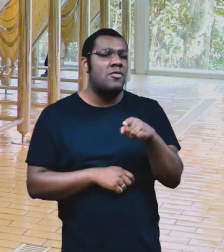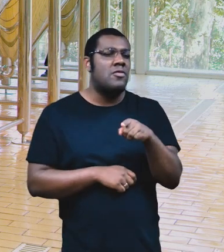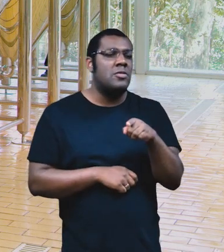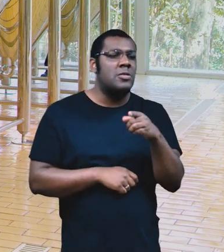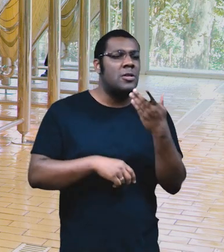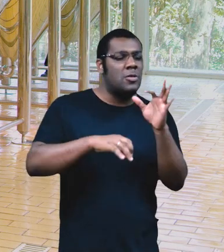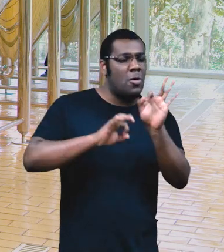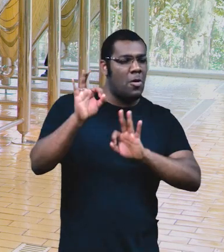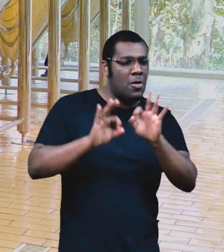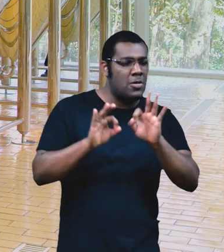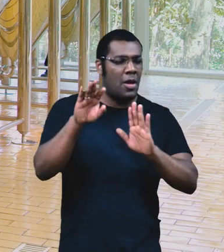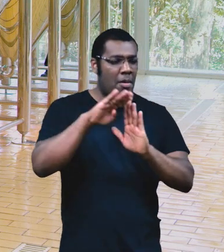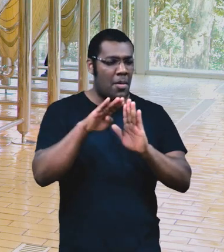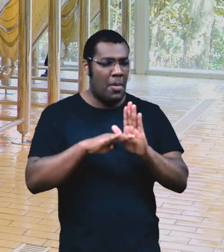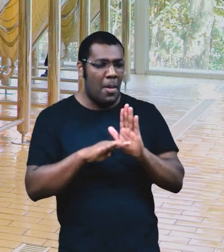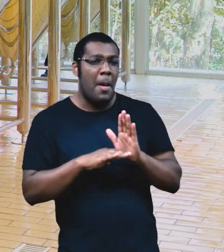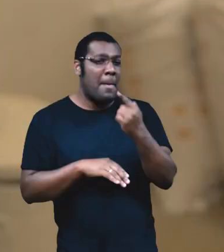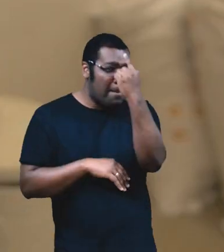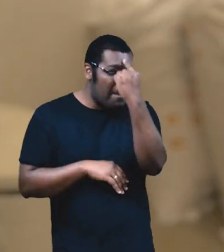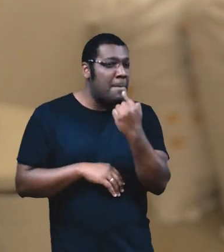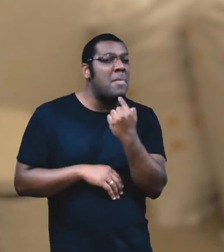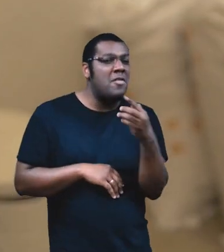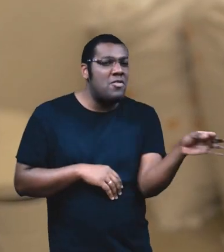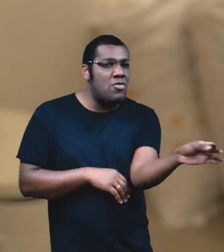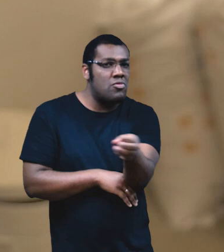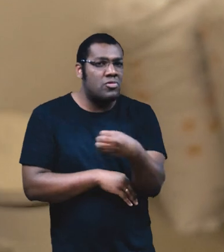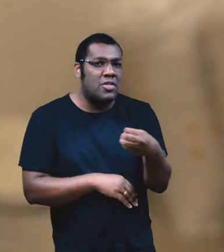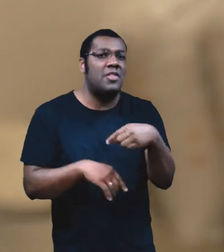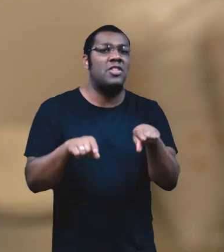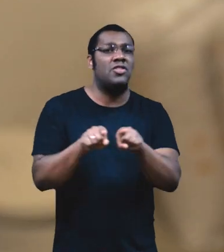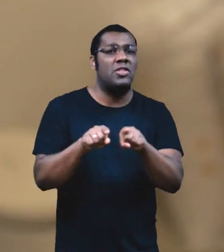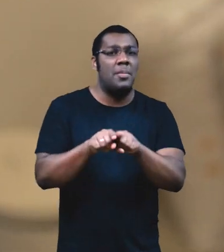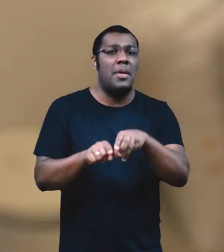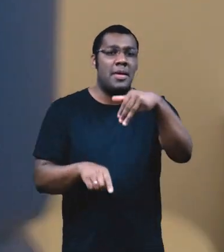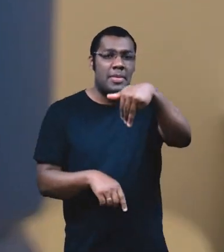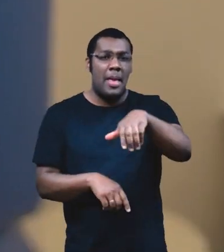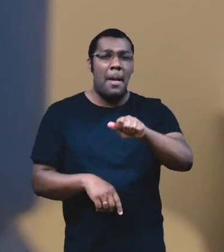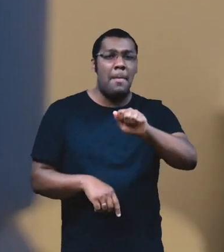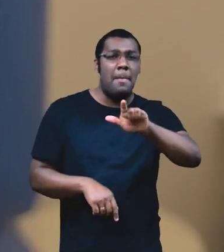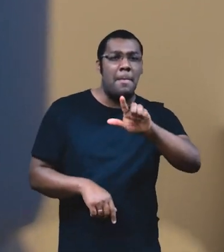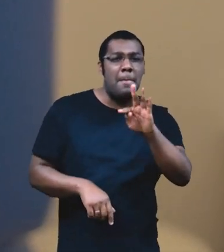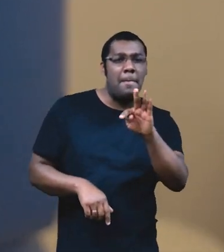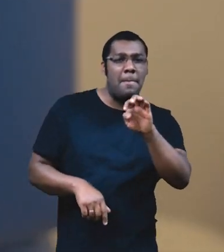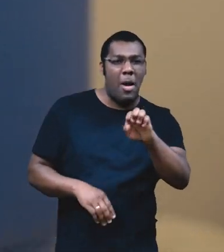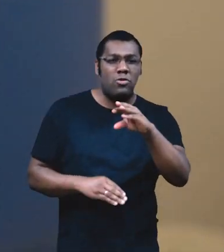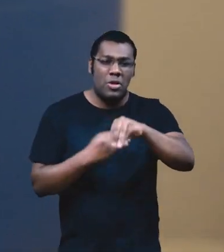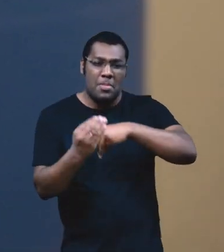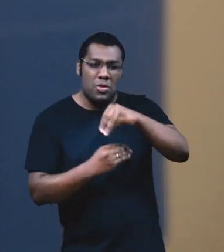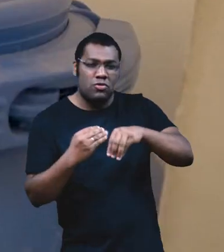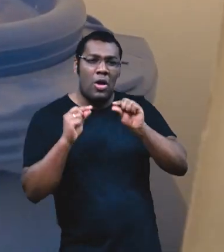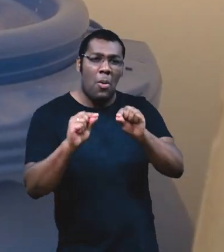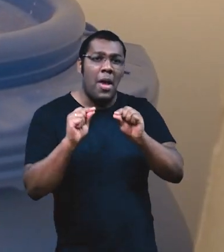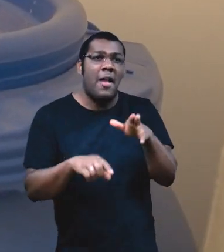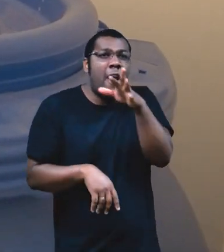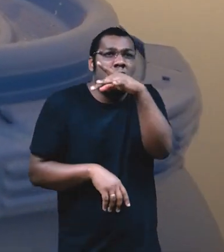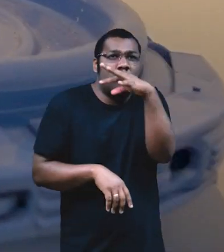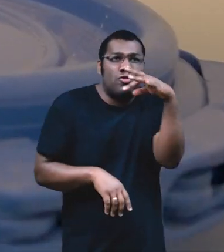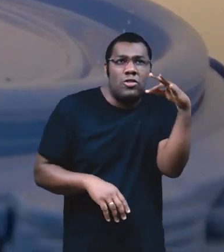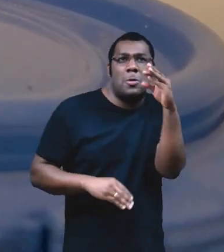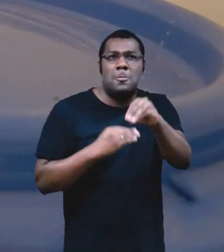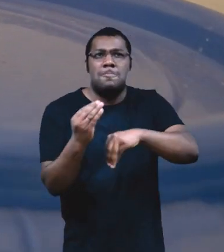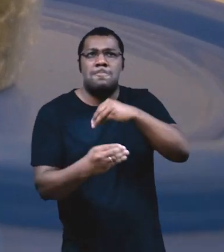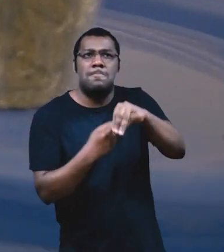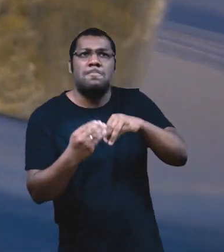qual que é o estilo que você vai fazer, quais são os maltes que você vai querer ali, quais sabores e aromas você está prevendo que vão ficar legais ali. Então você